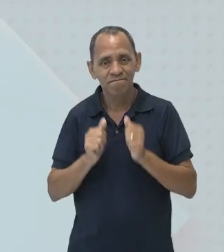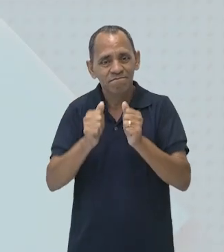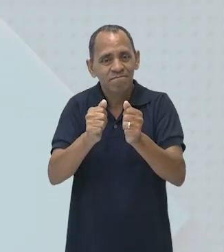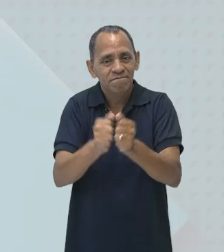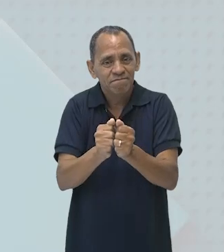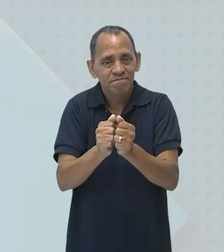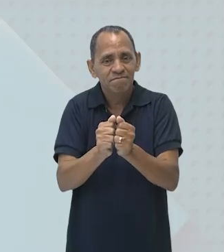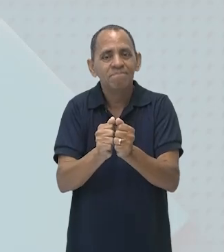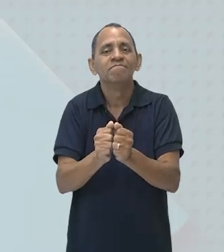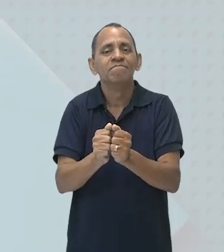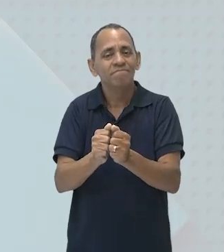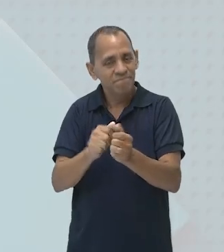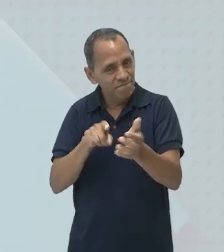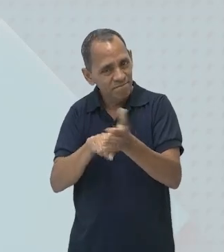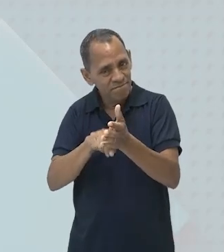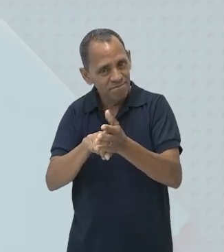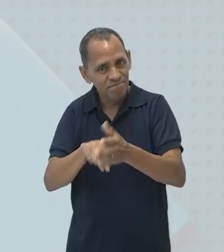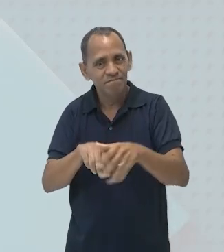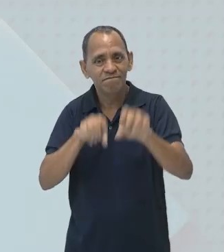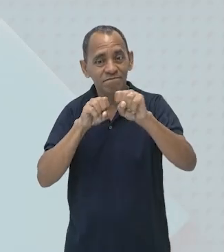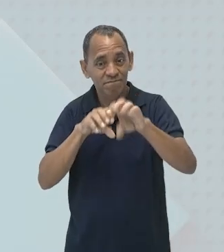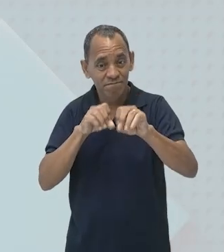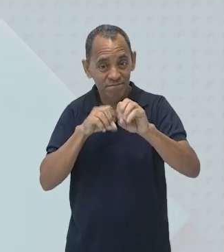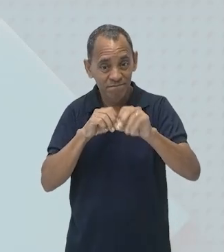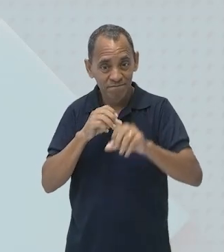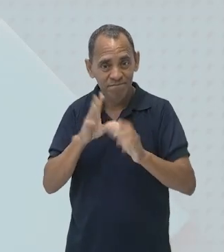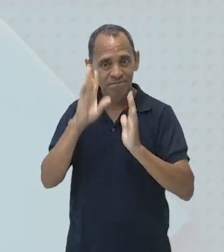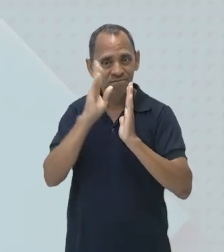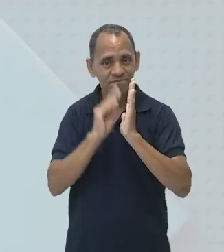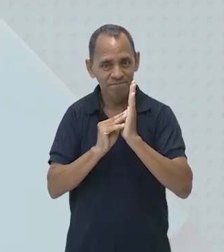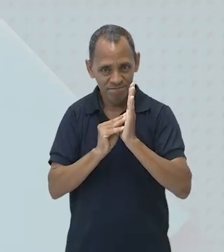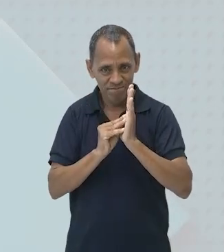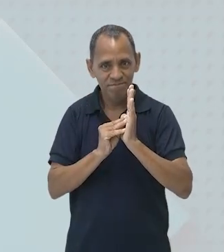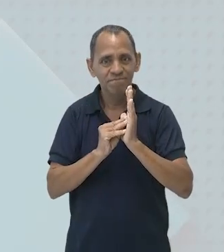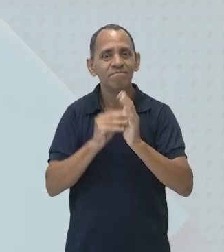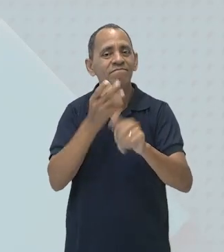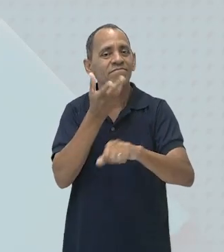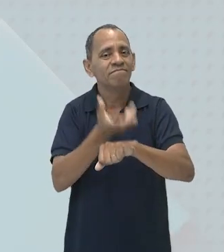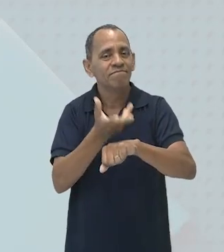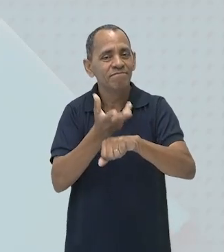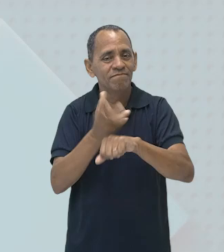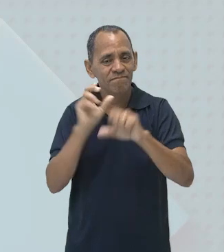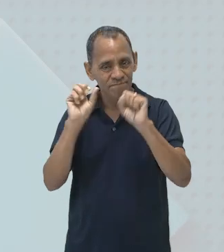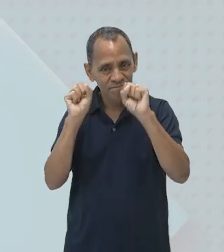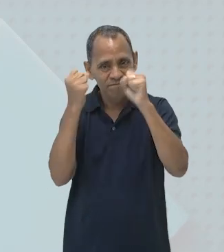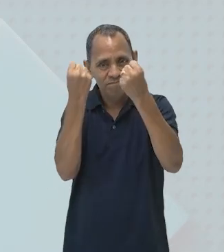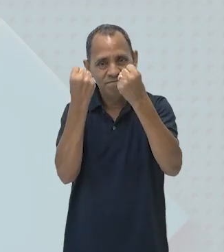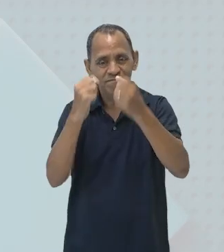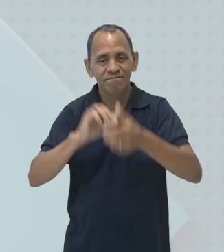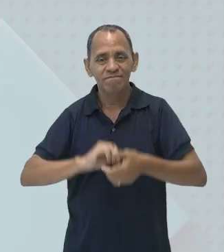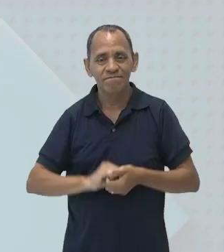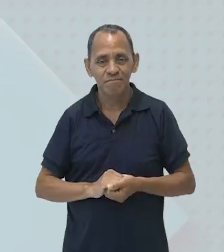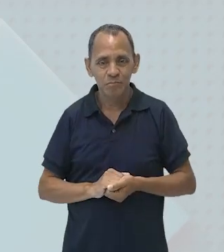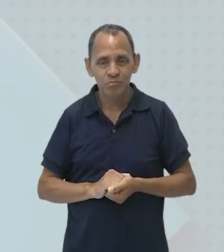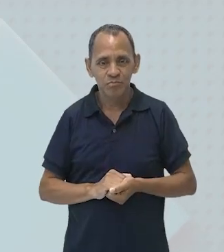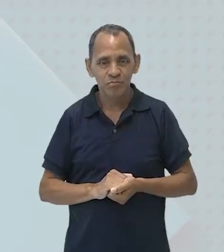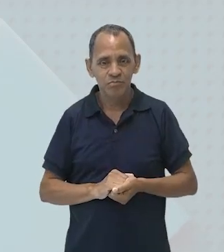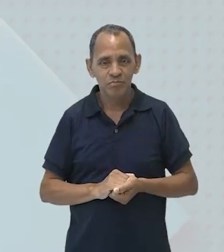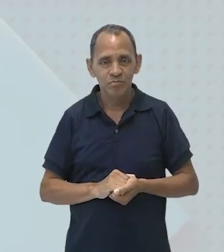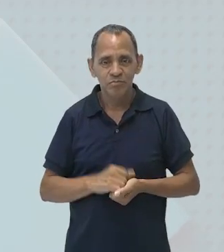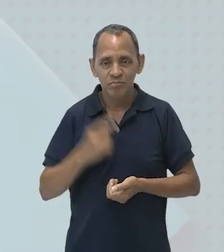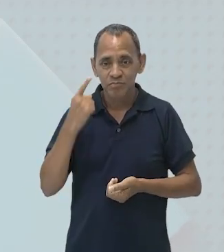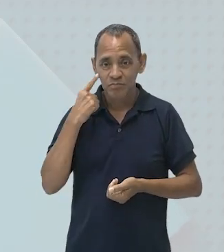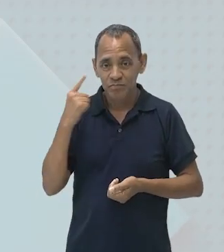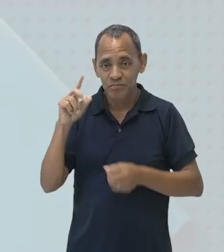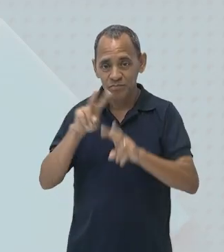para nós explorarmos e conhecermos mais um conteúdo dessa fantástica disciplina que é a Educação Física. Vamos ver